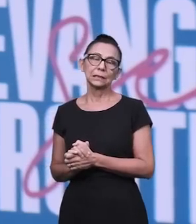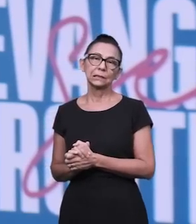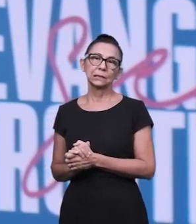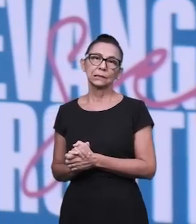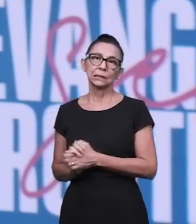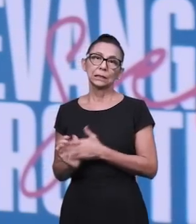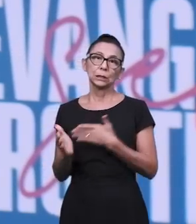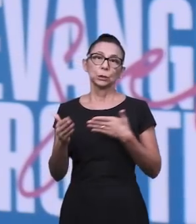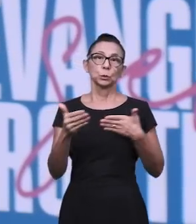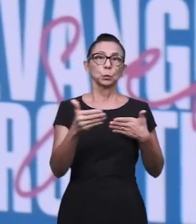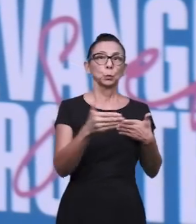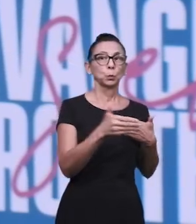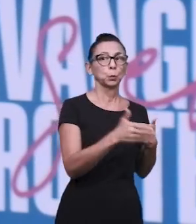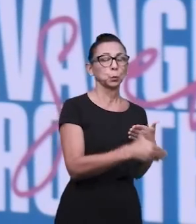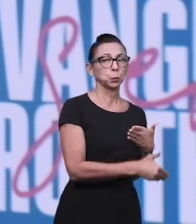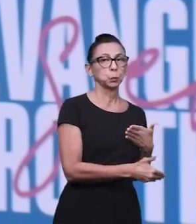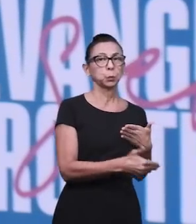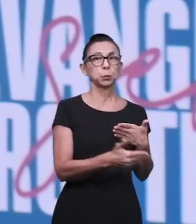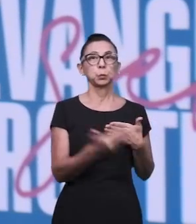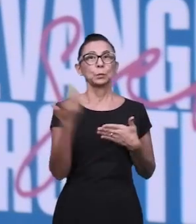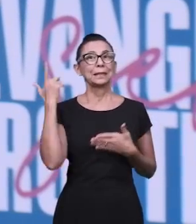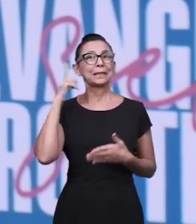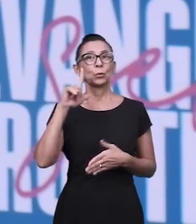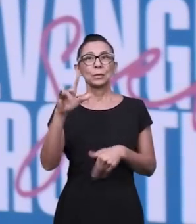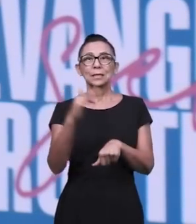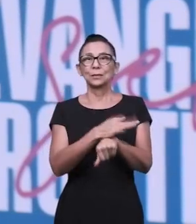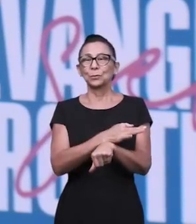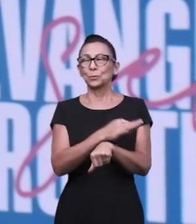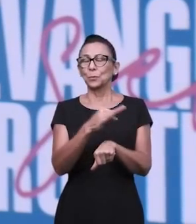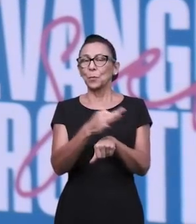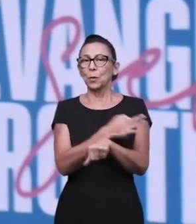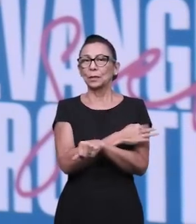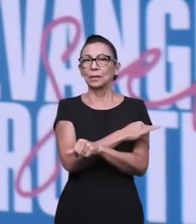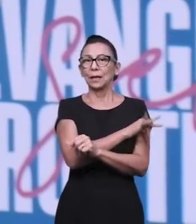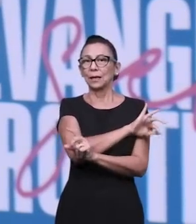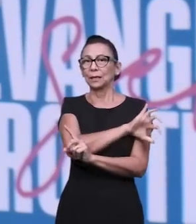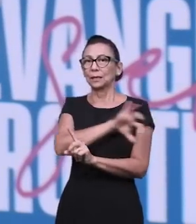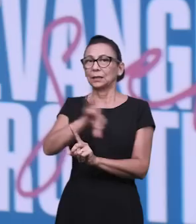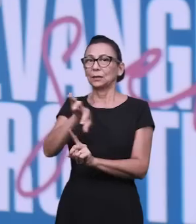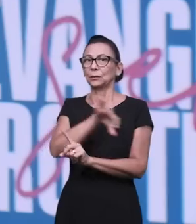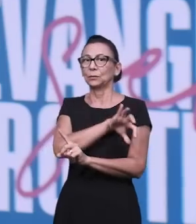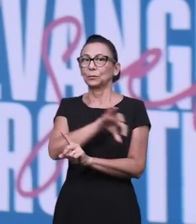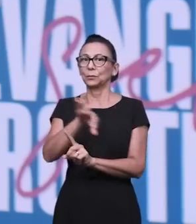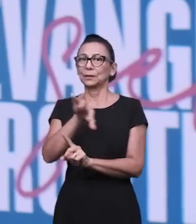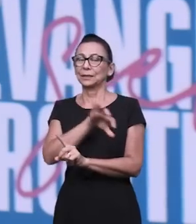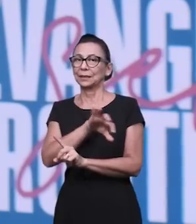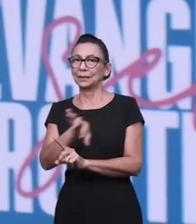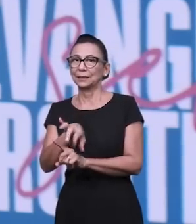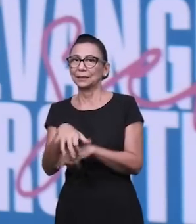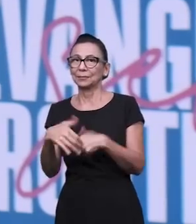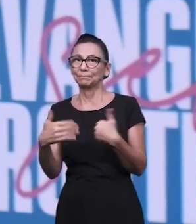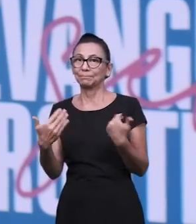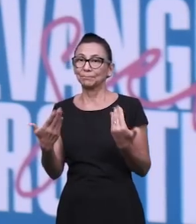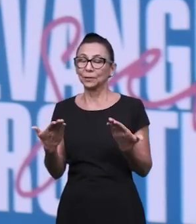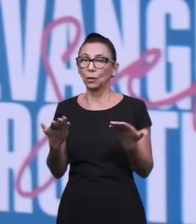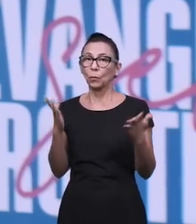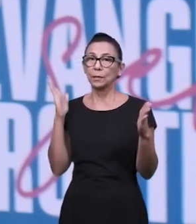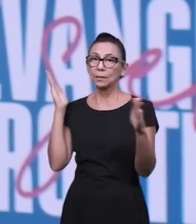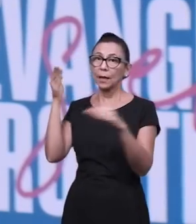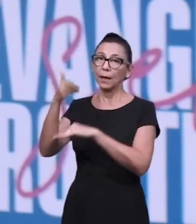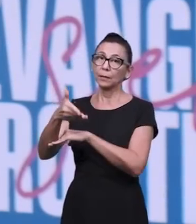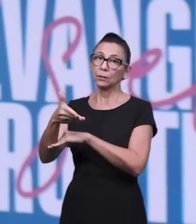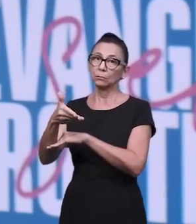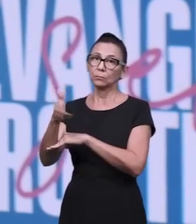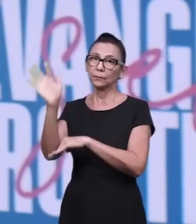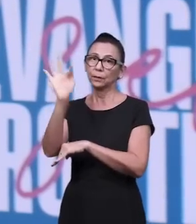e entrarem em ciladas, tentações, serem envolvidos, entram servos e saem ovelhas, às vezes,